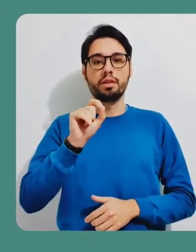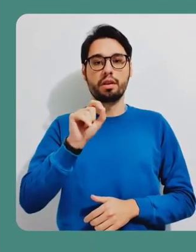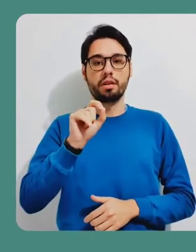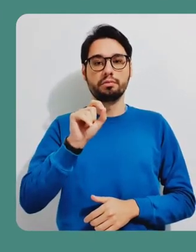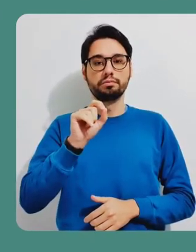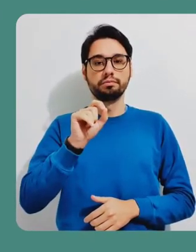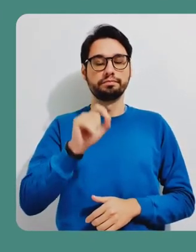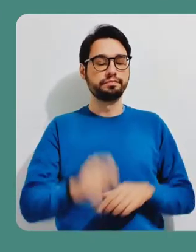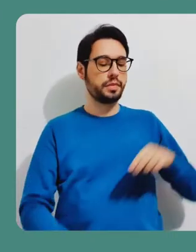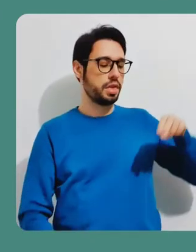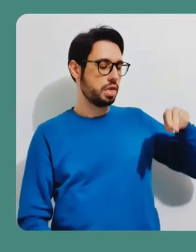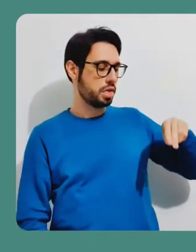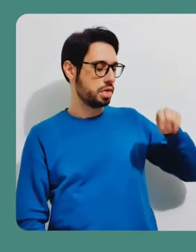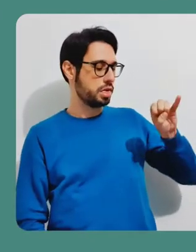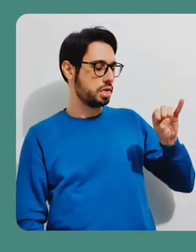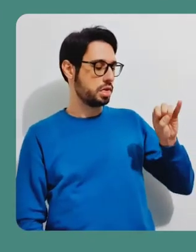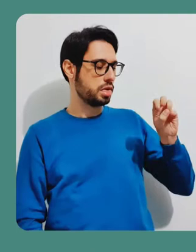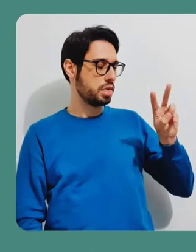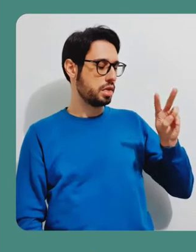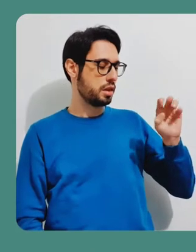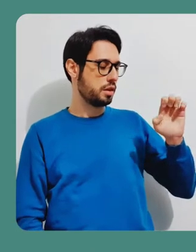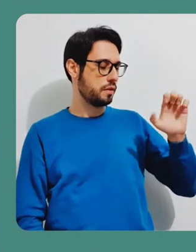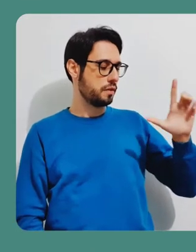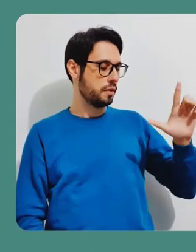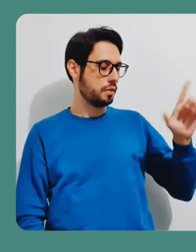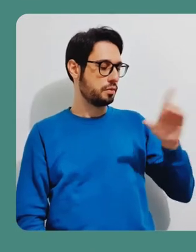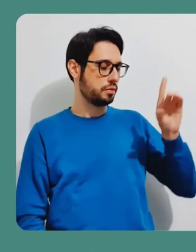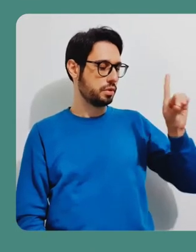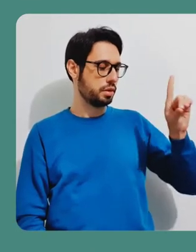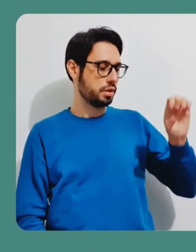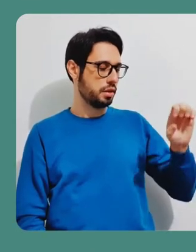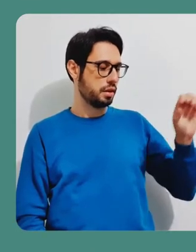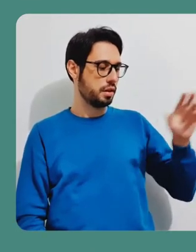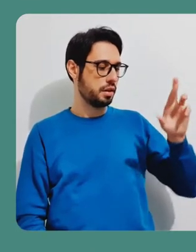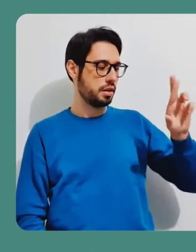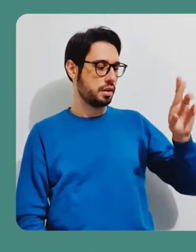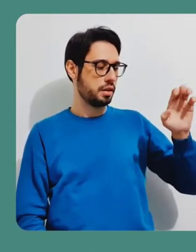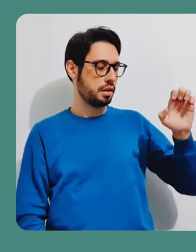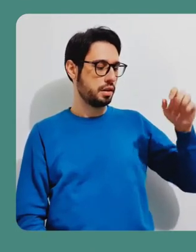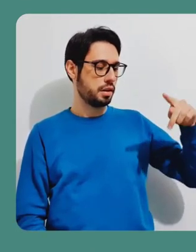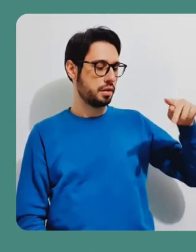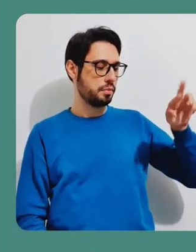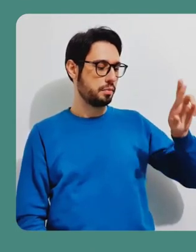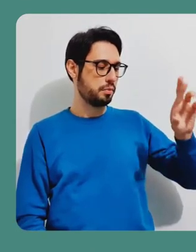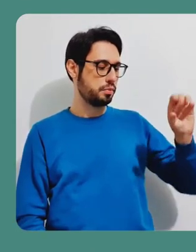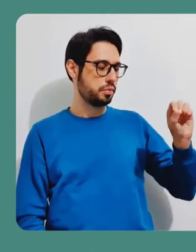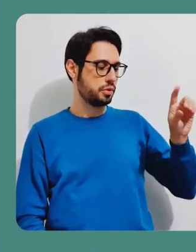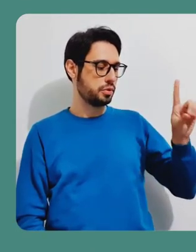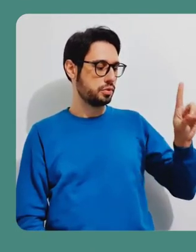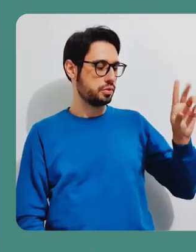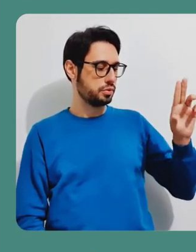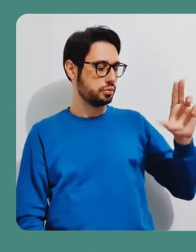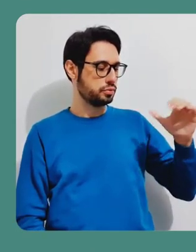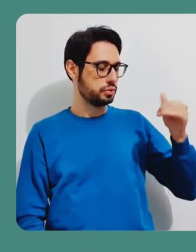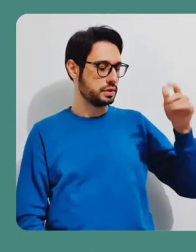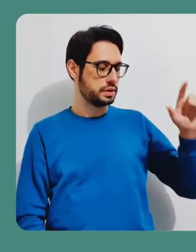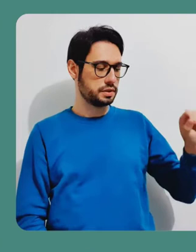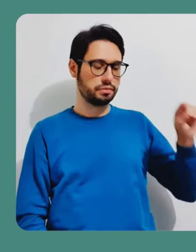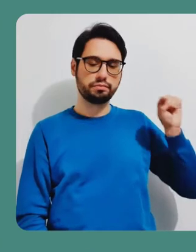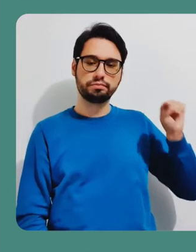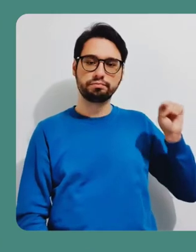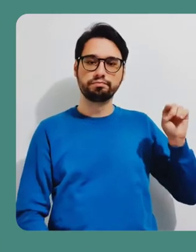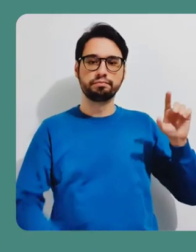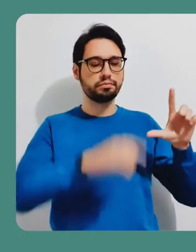importantíssima no audacity é o nível de reprodução é no livro de reprodução que a gente consegue visualizar